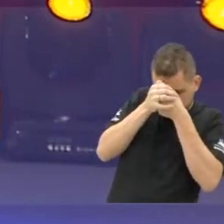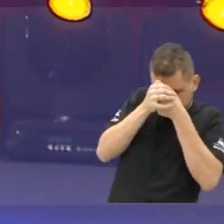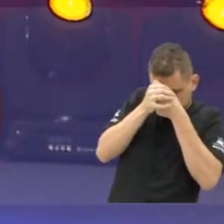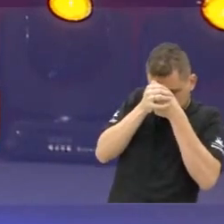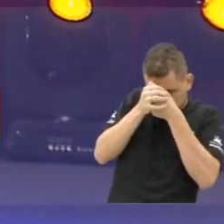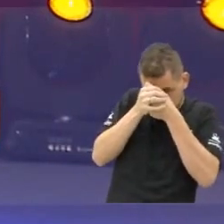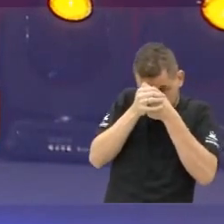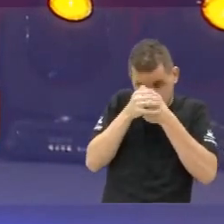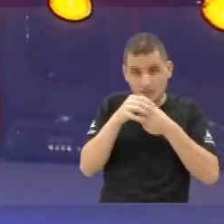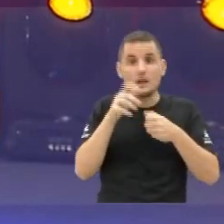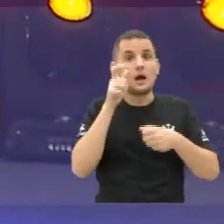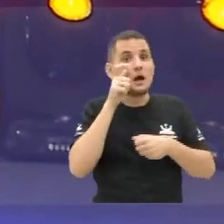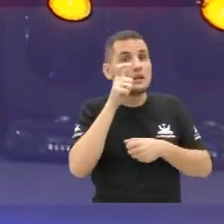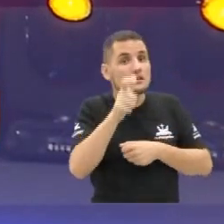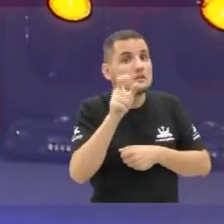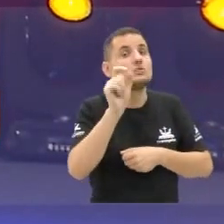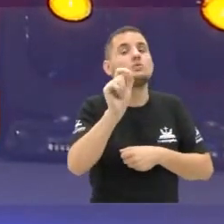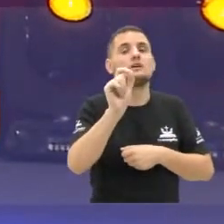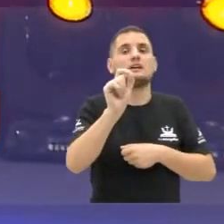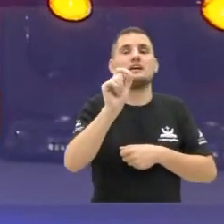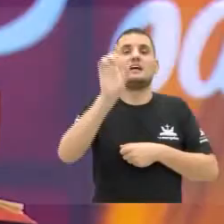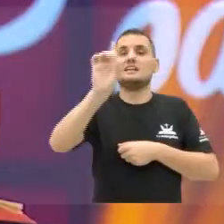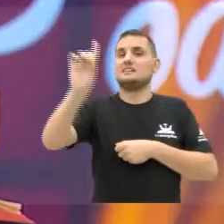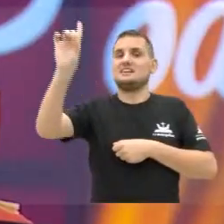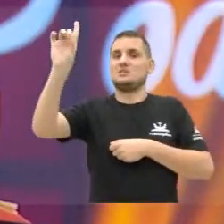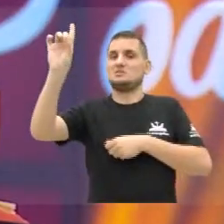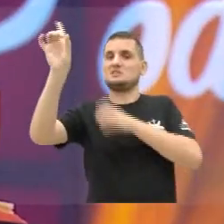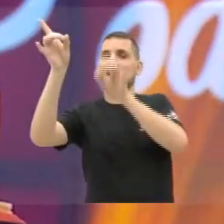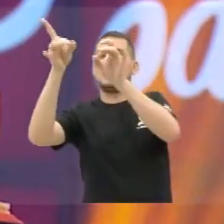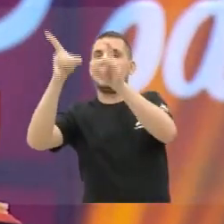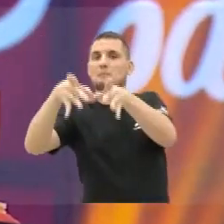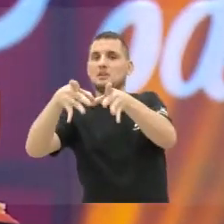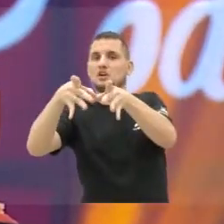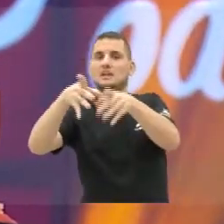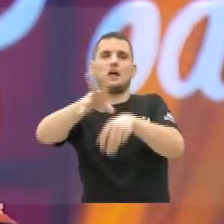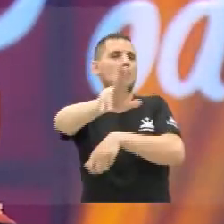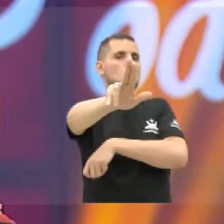E preste atenção, mas Deus não te abandona.